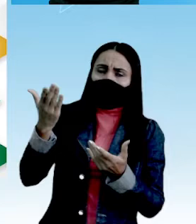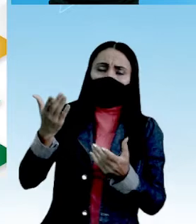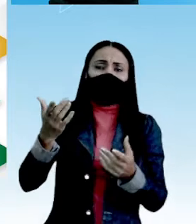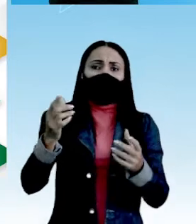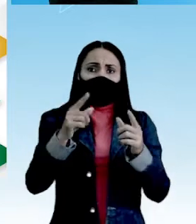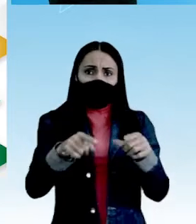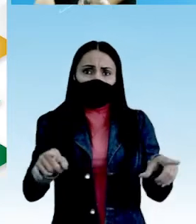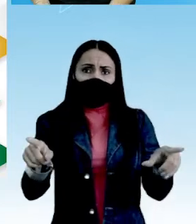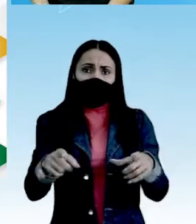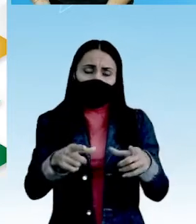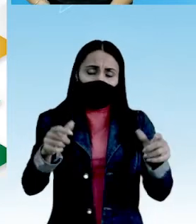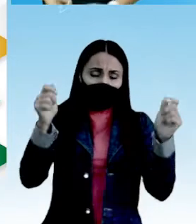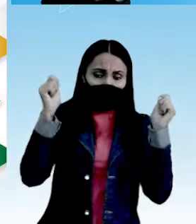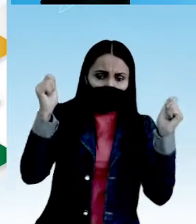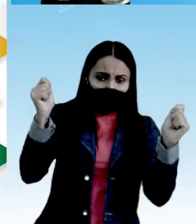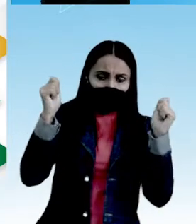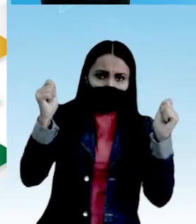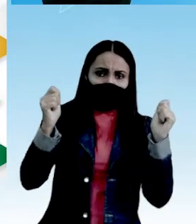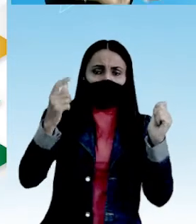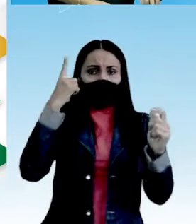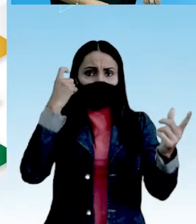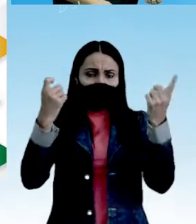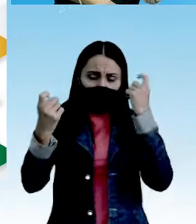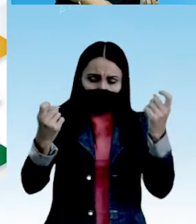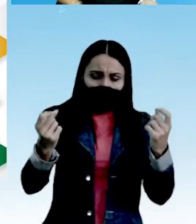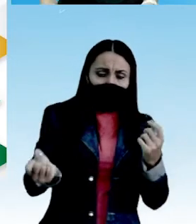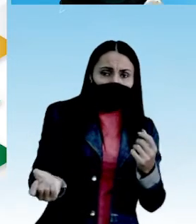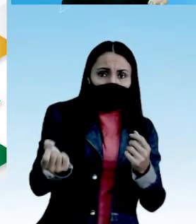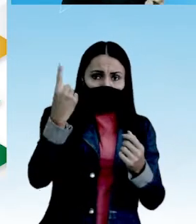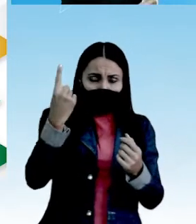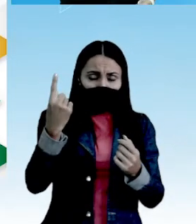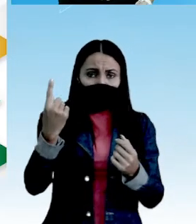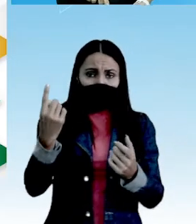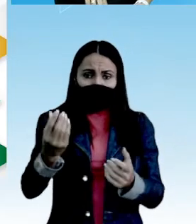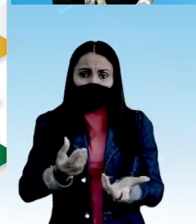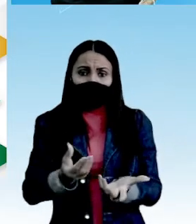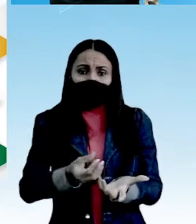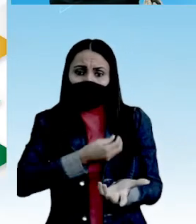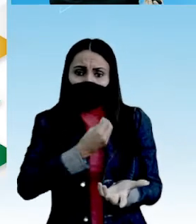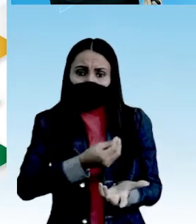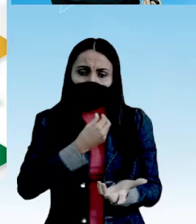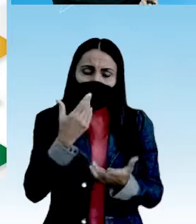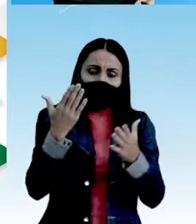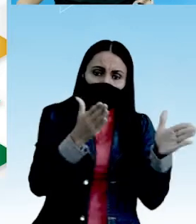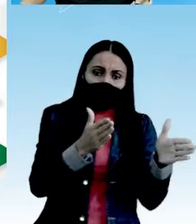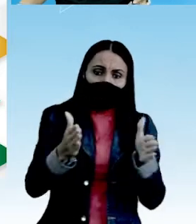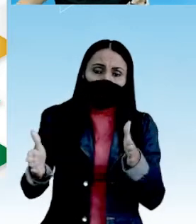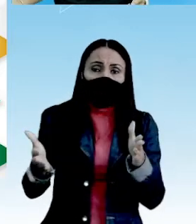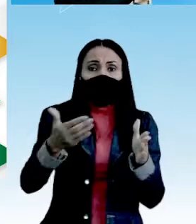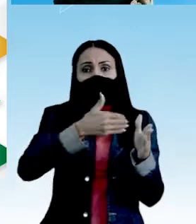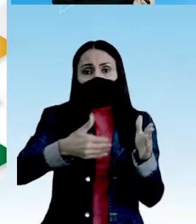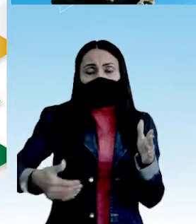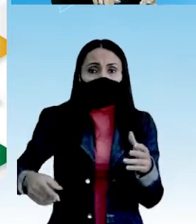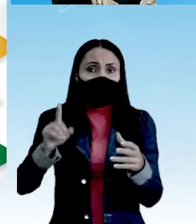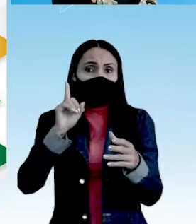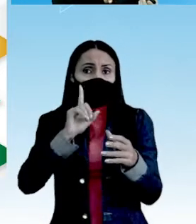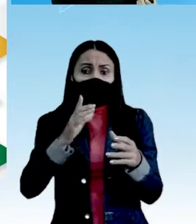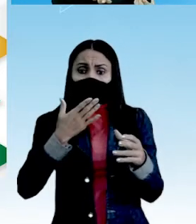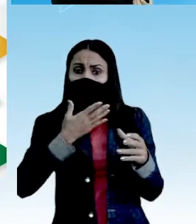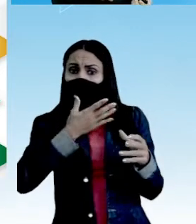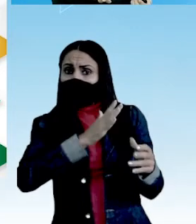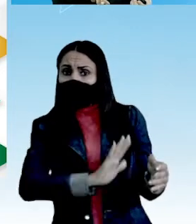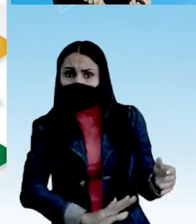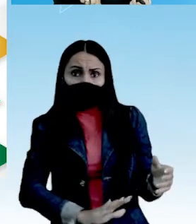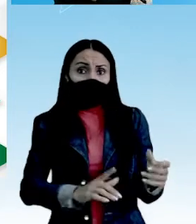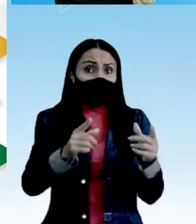então ela protestava contra essa violência absurda que existia. Só que acontece, o governo dos Estados Unidos não gostou, né,